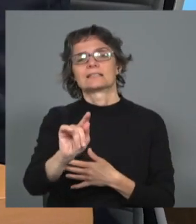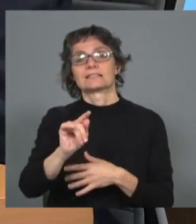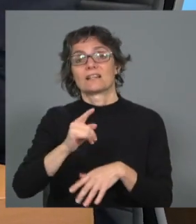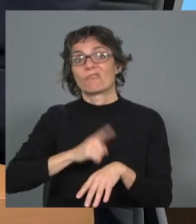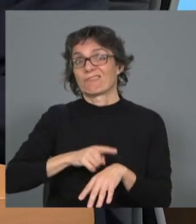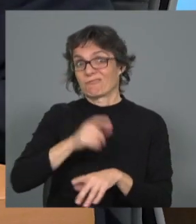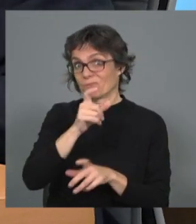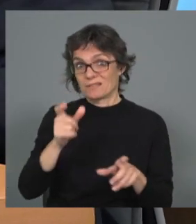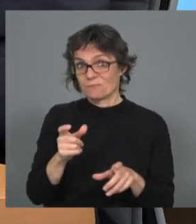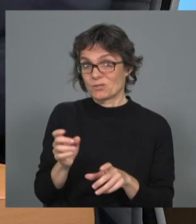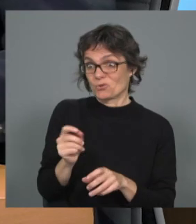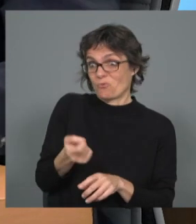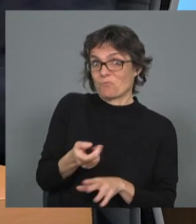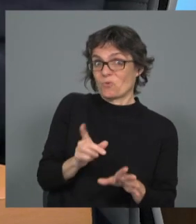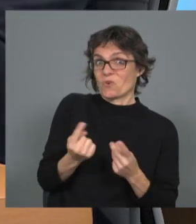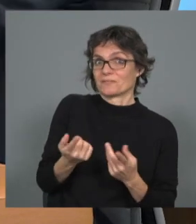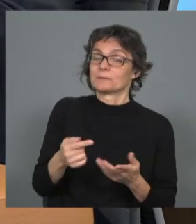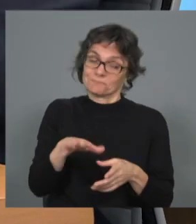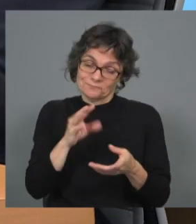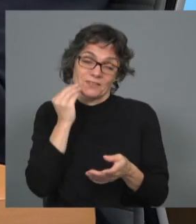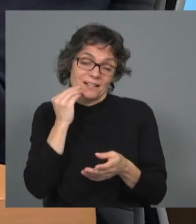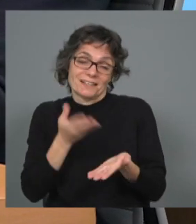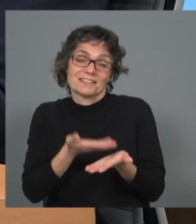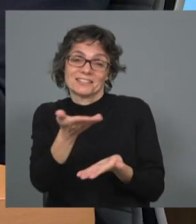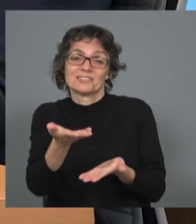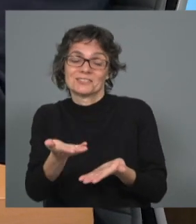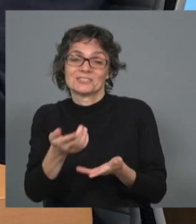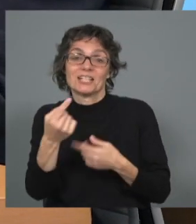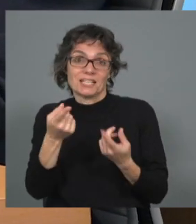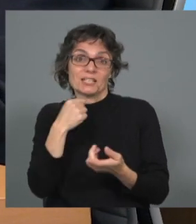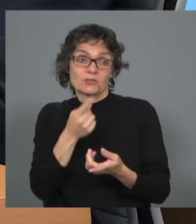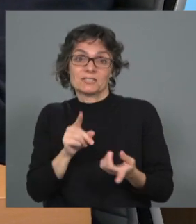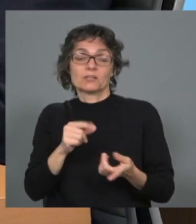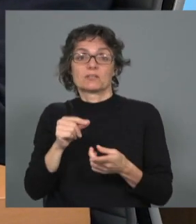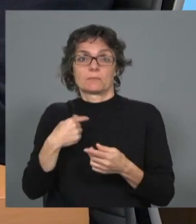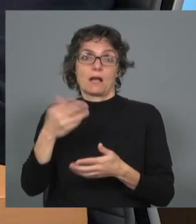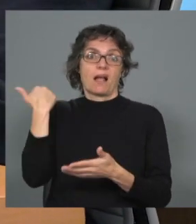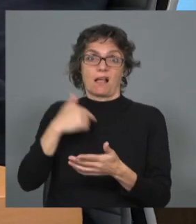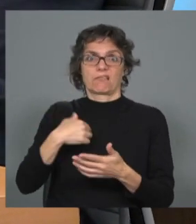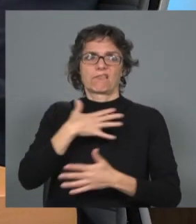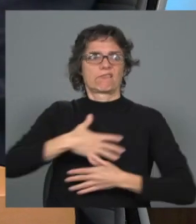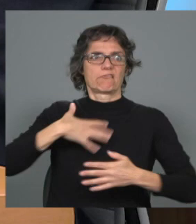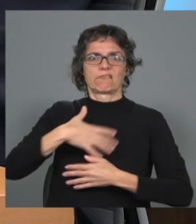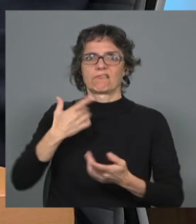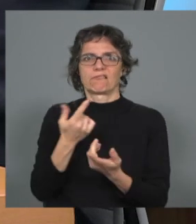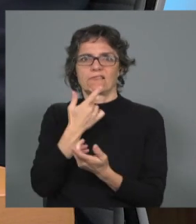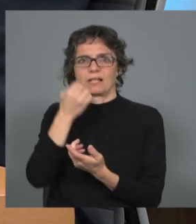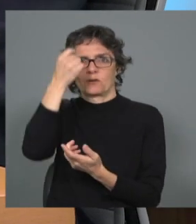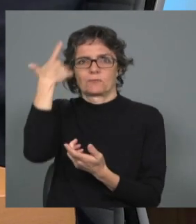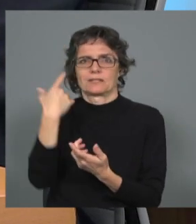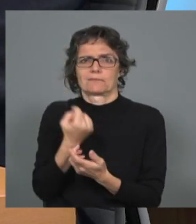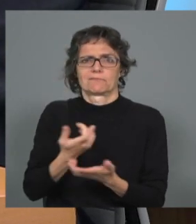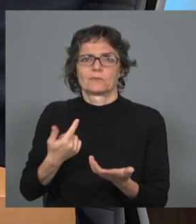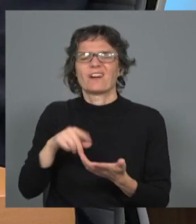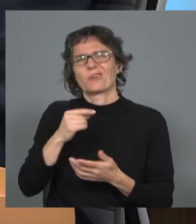e não, eu que o diga, porque eu inicialmente era todo um rebelde e não compreendia um conjunto de coisas. Por isso, sim, também porque estou mais